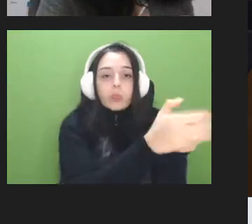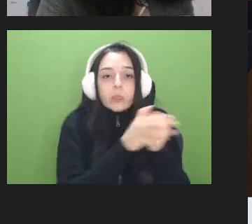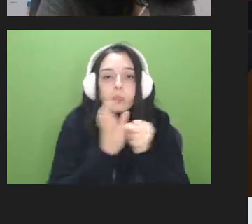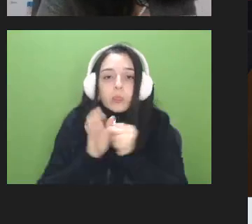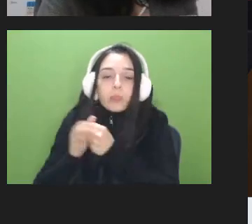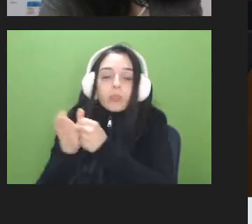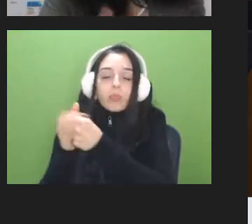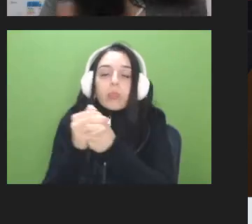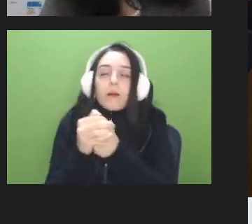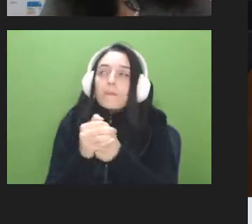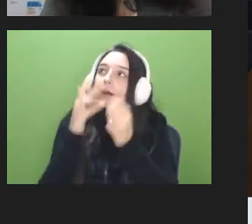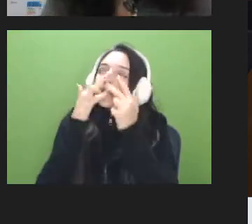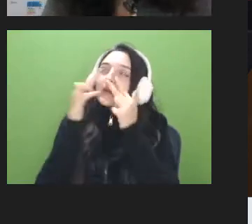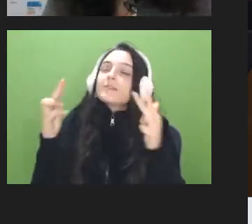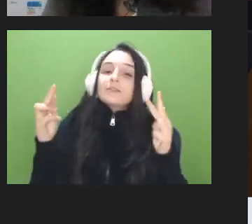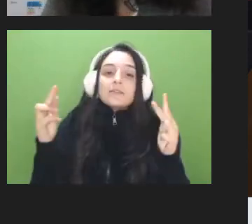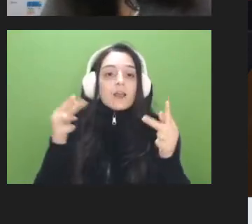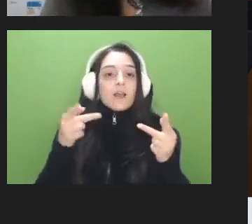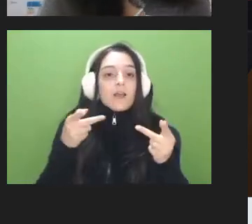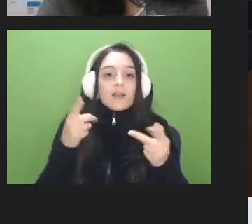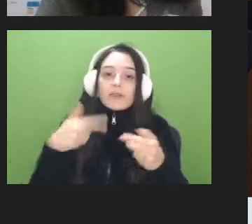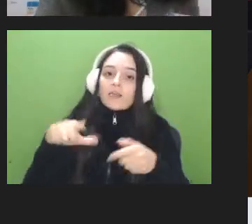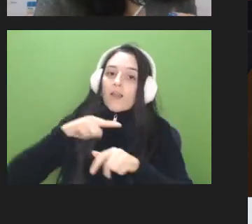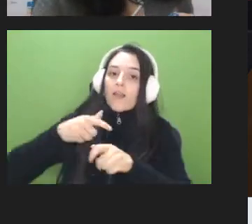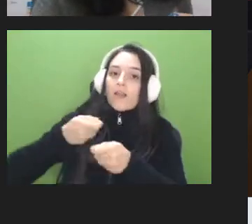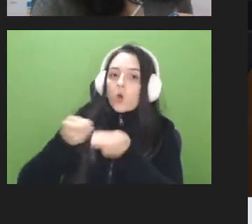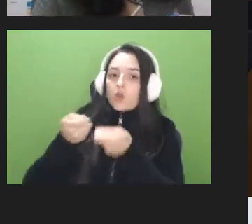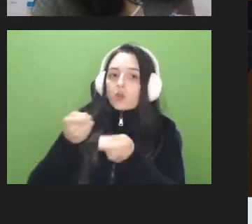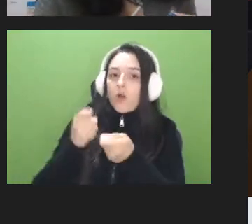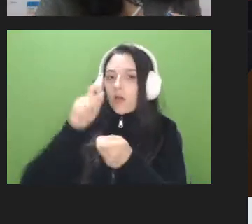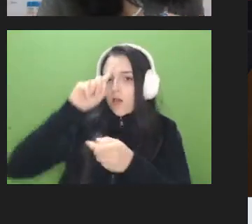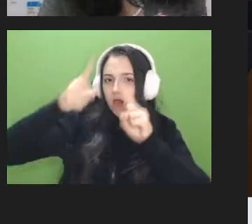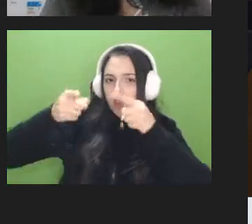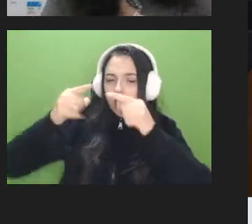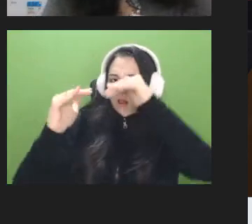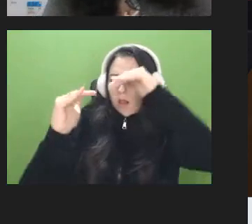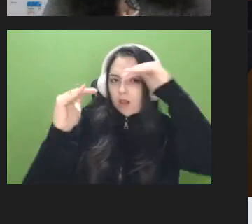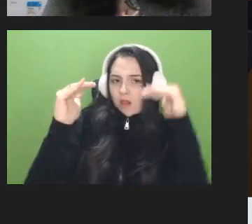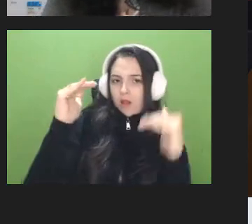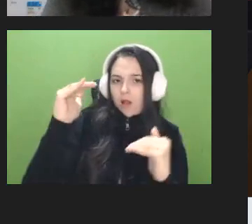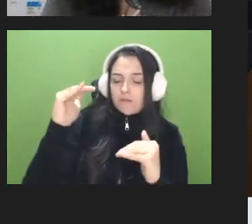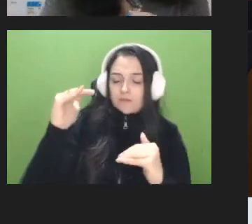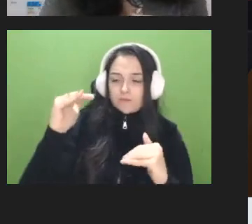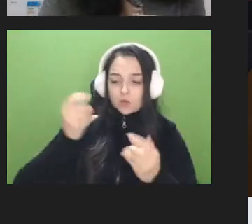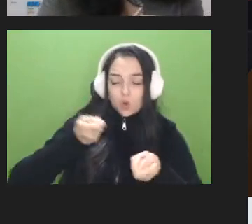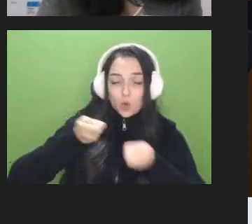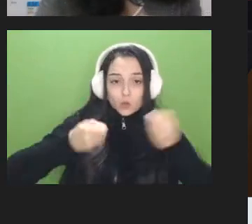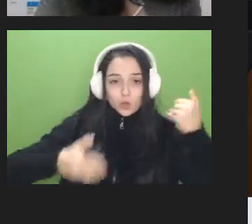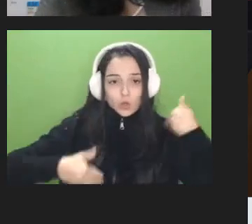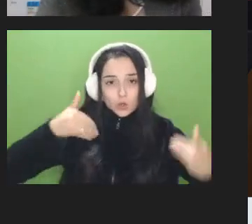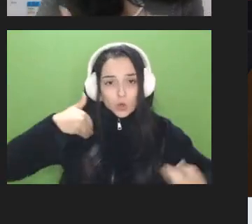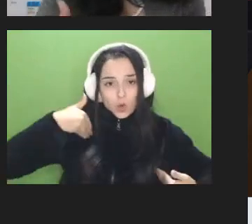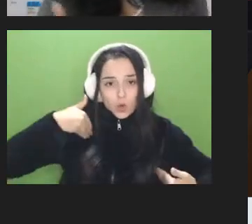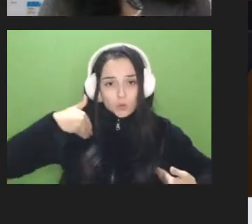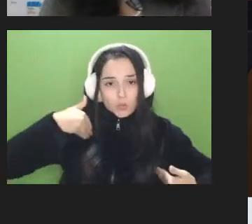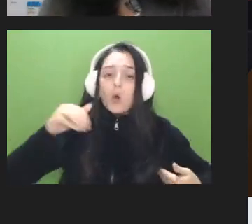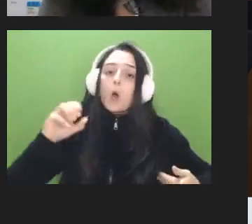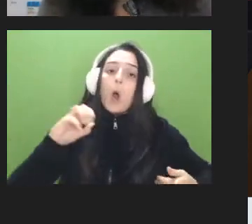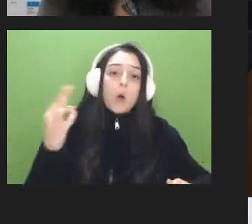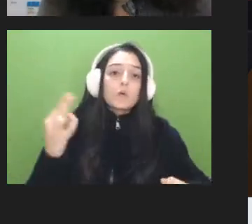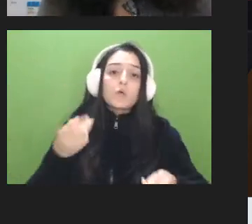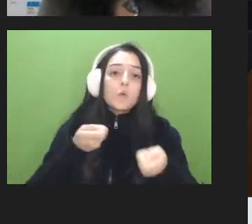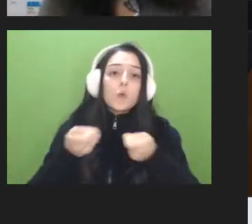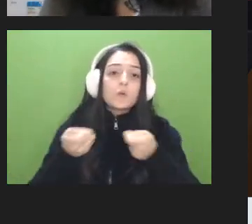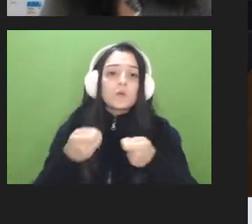de controle, seja por meio do controle do corpo físico, ou seja por meio da experiência